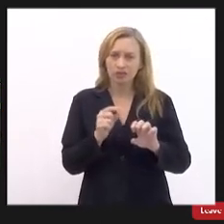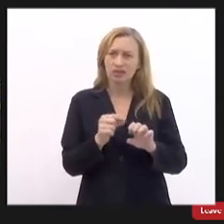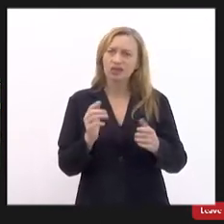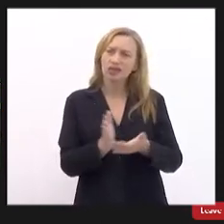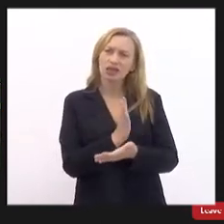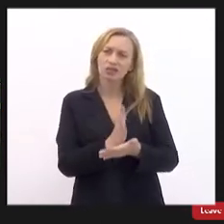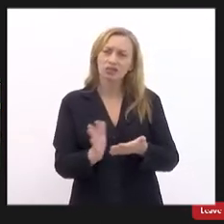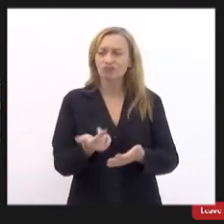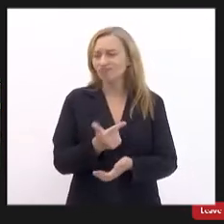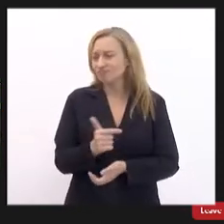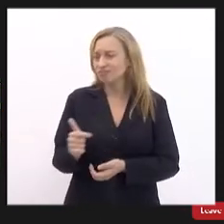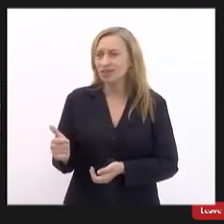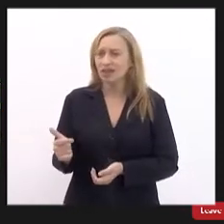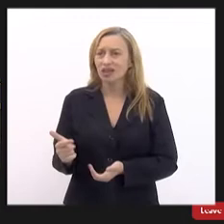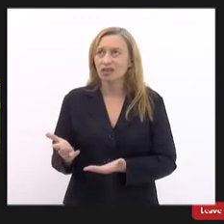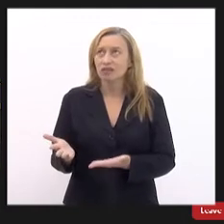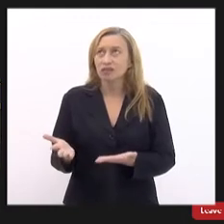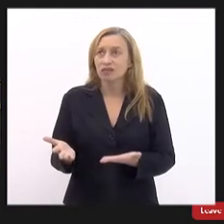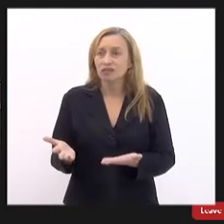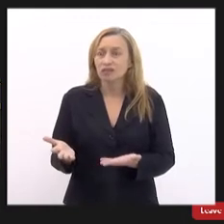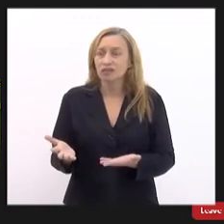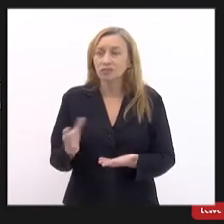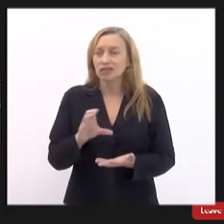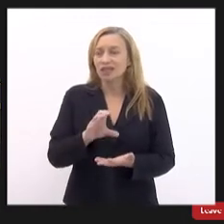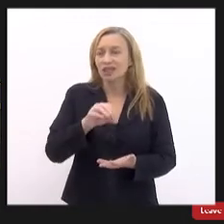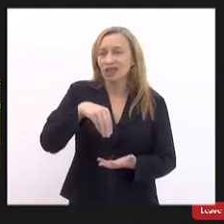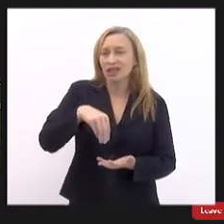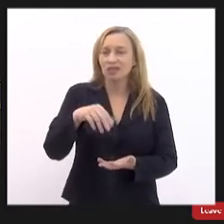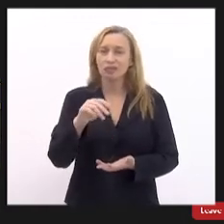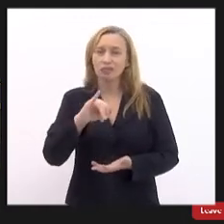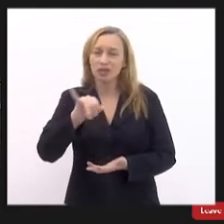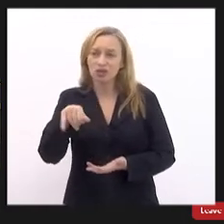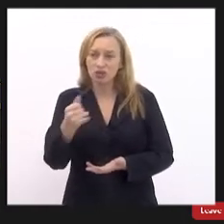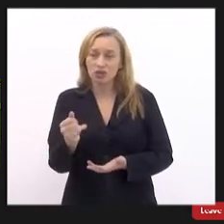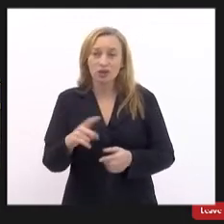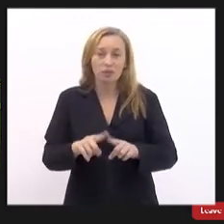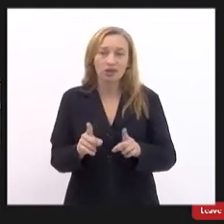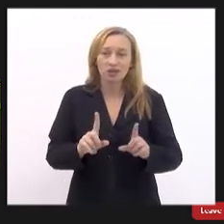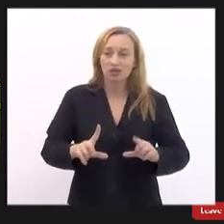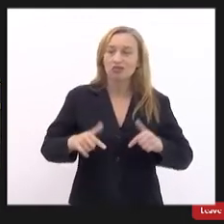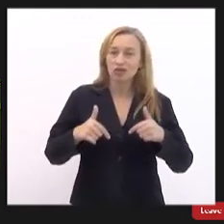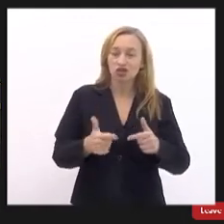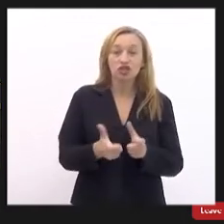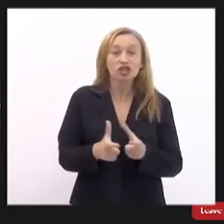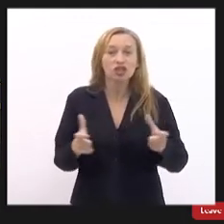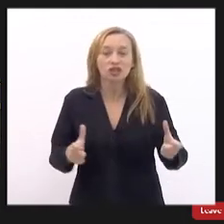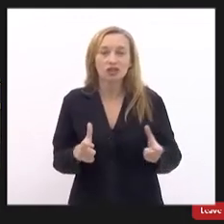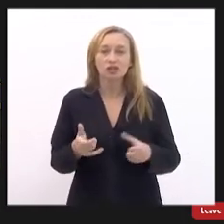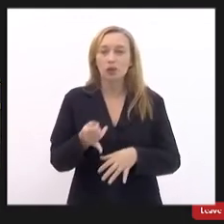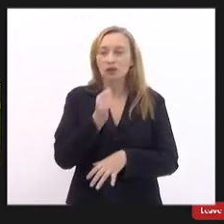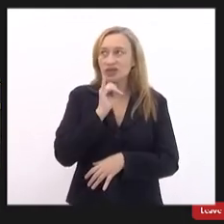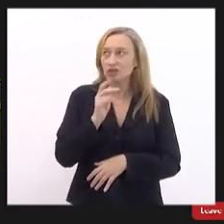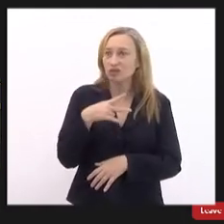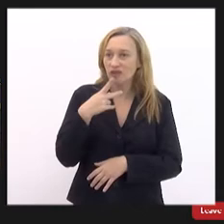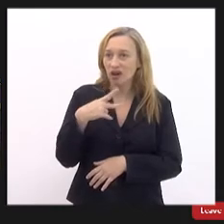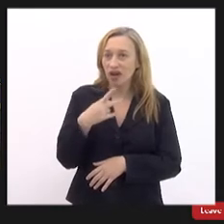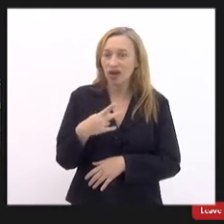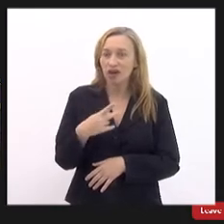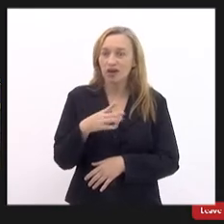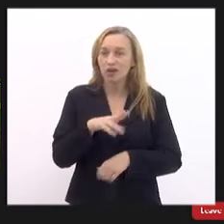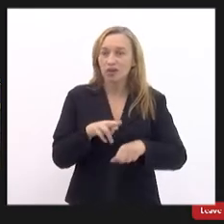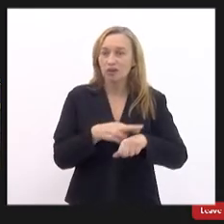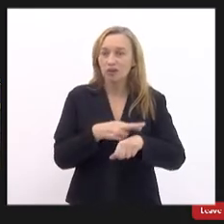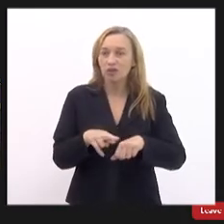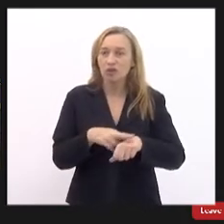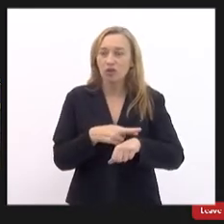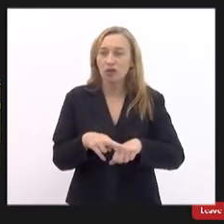vezes não tem um CNPJ, mas tem uma grande atuação. Um exemplo que eu vou dar é de Belford